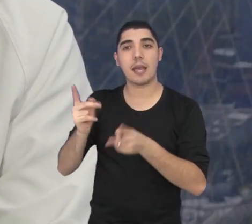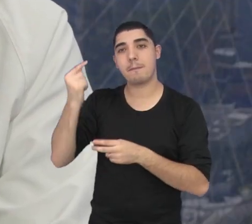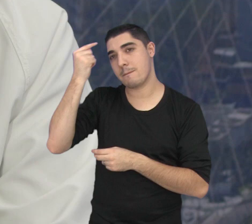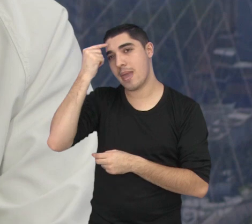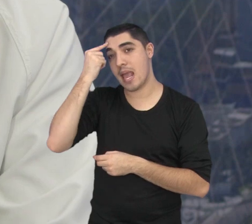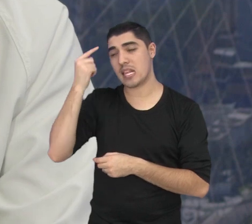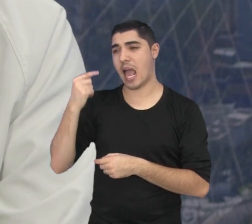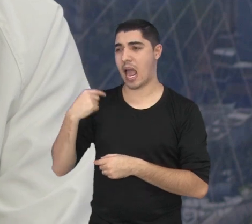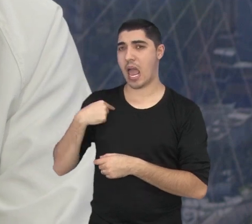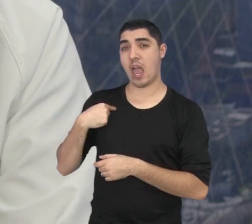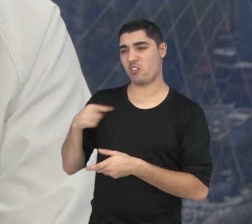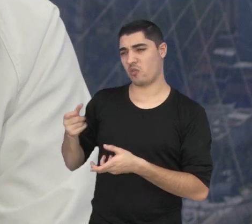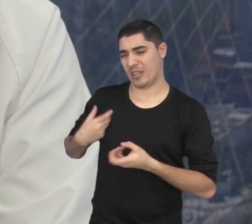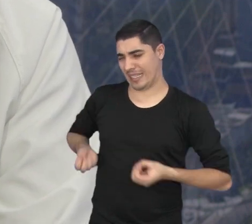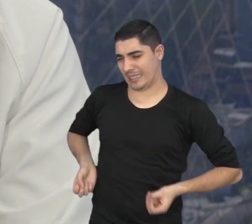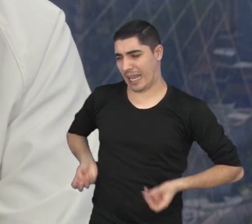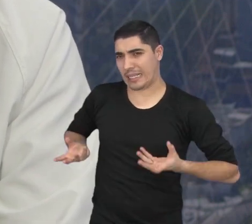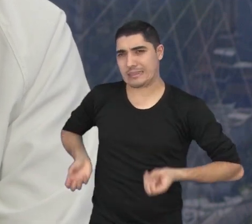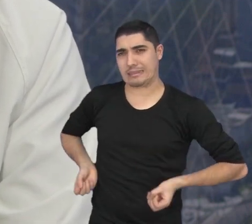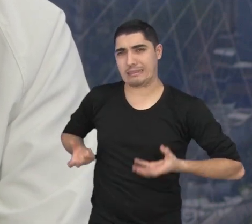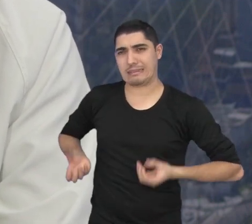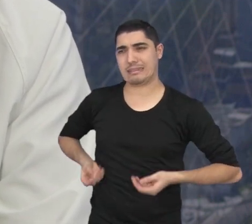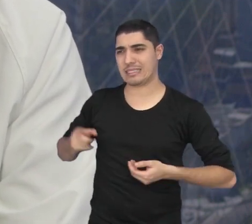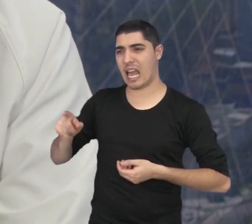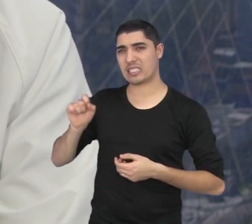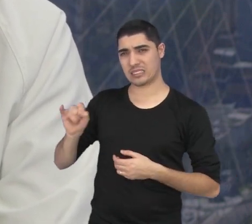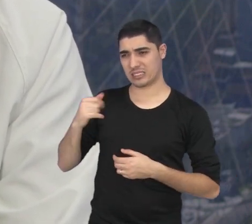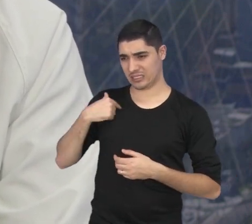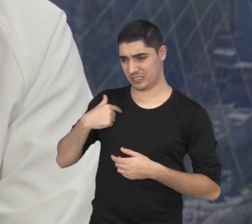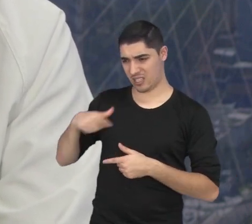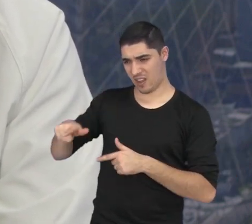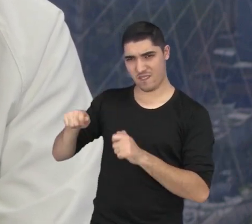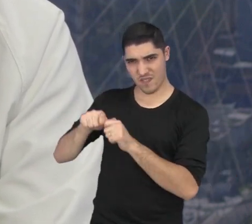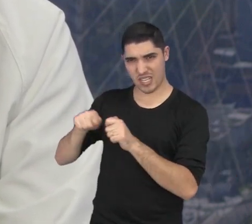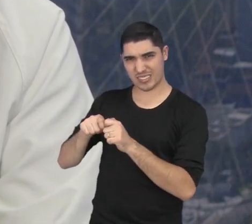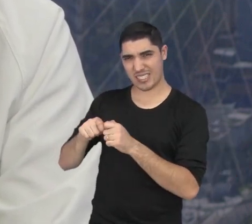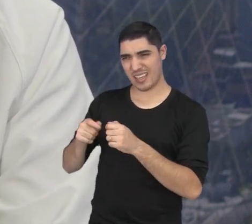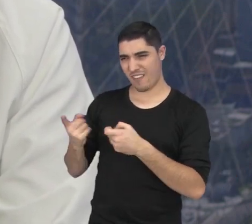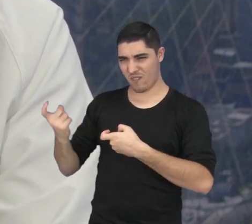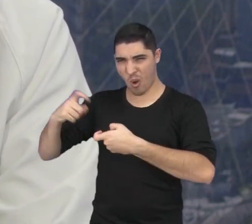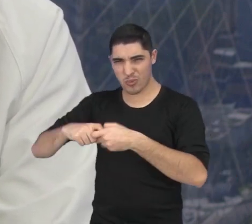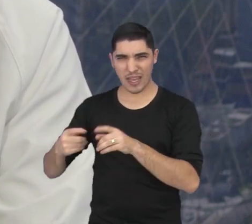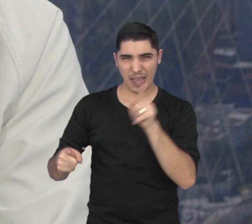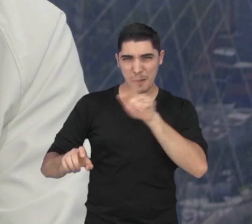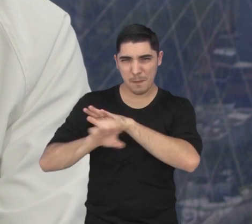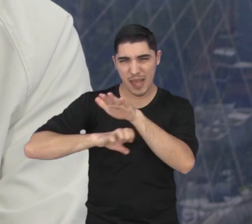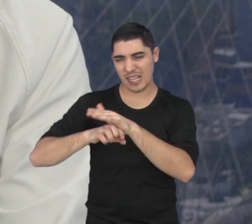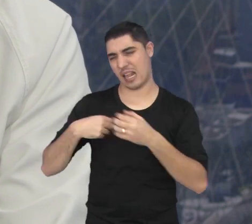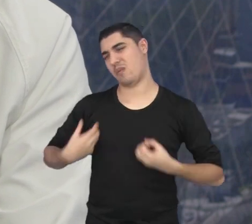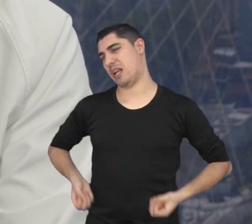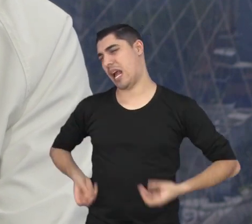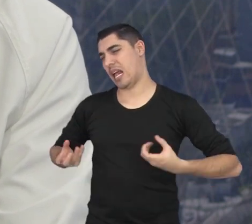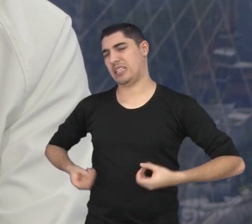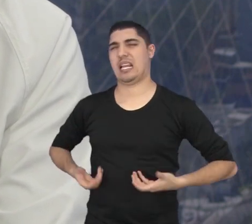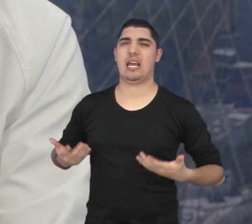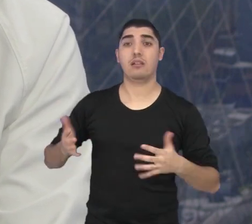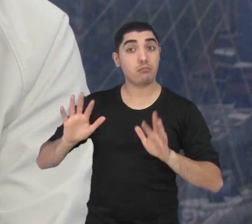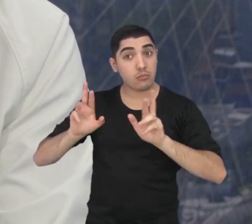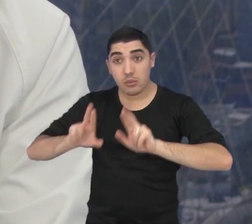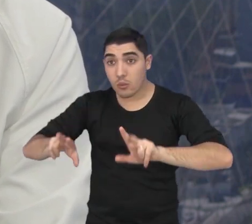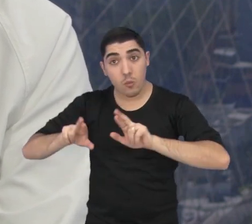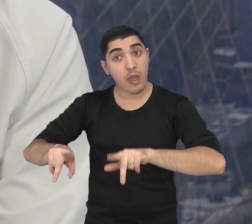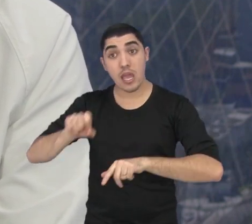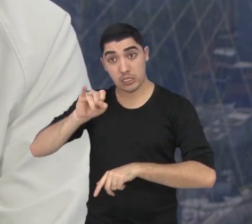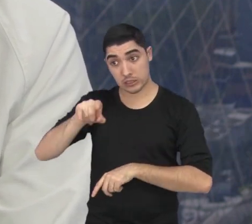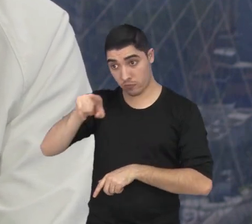Acha que vai gastar muito para você produzir uma cadeia de uma logística reversa. E na verdade não, porque se você pegar isso a médio